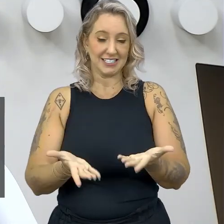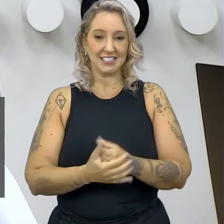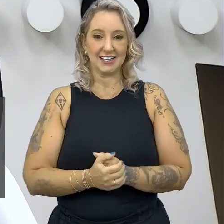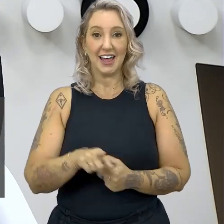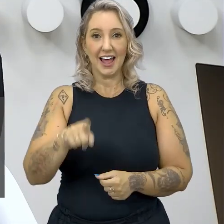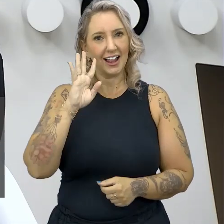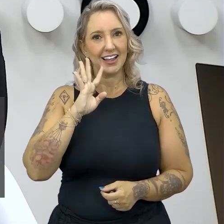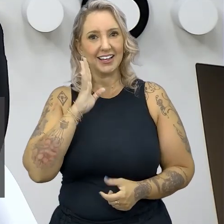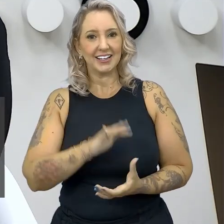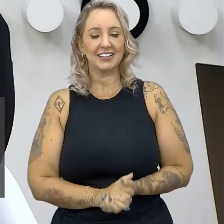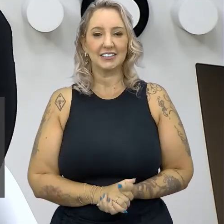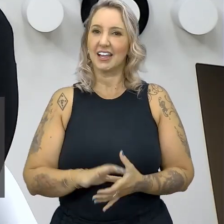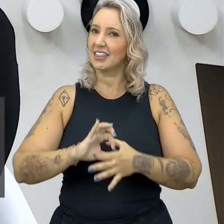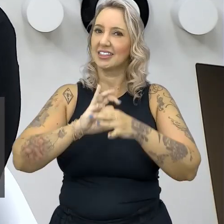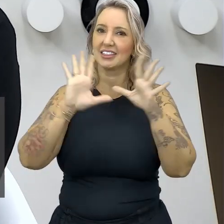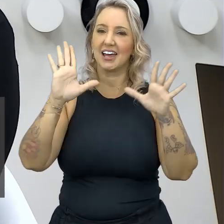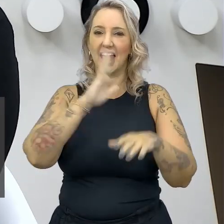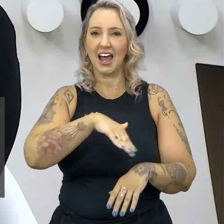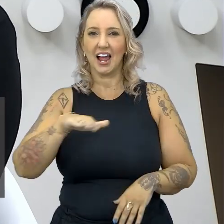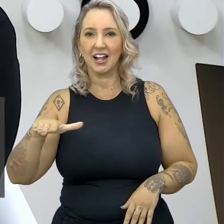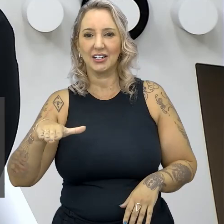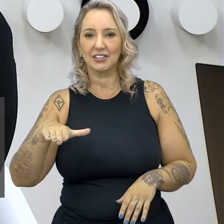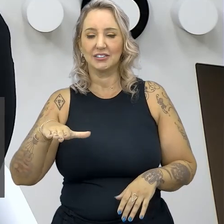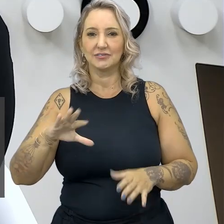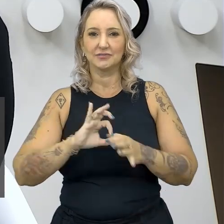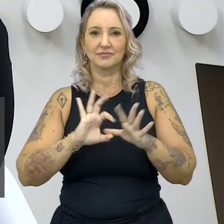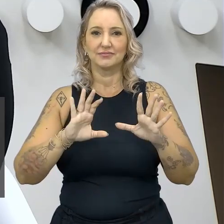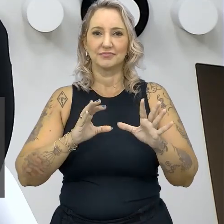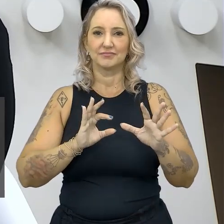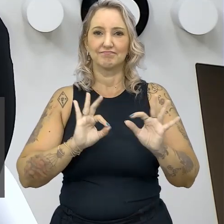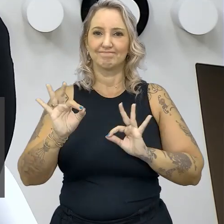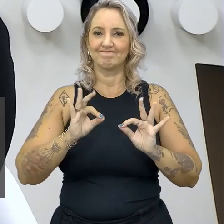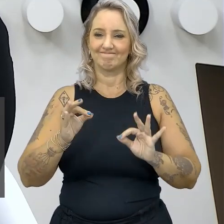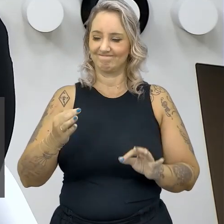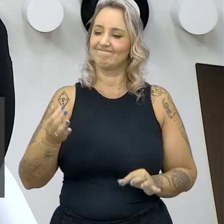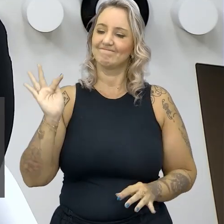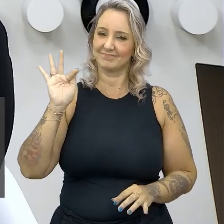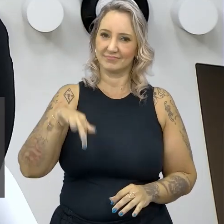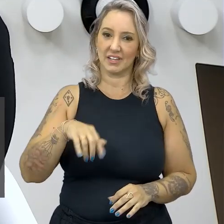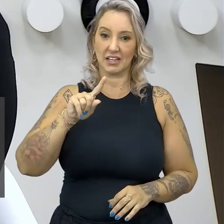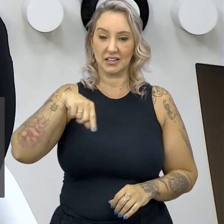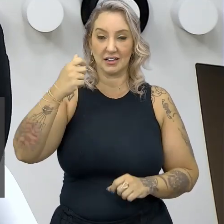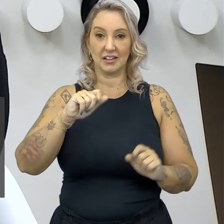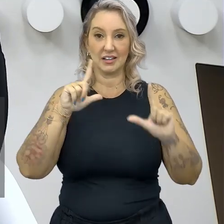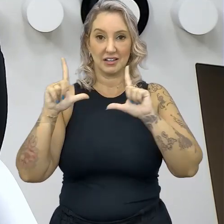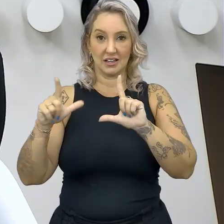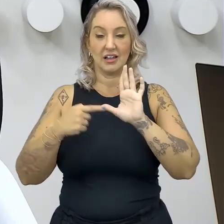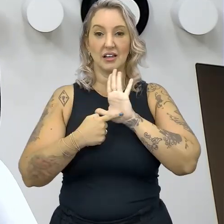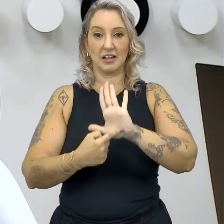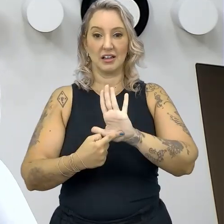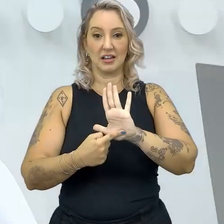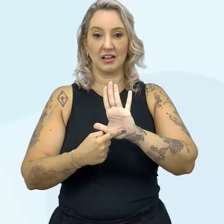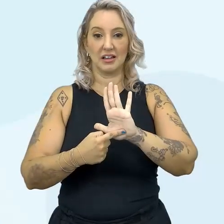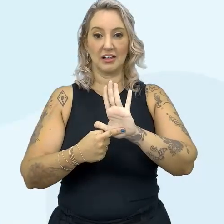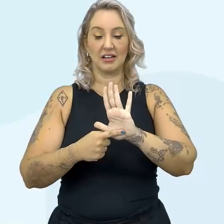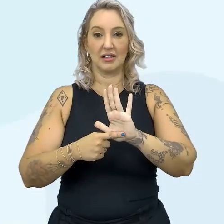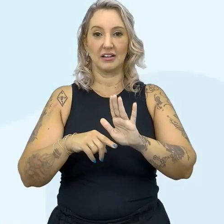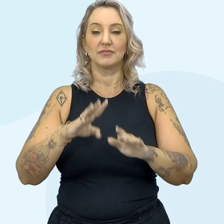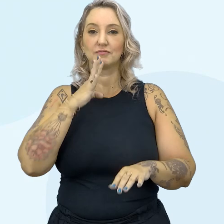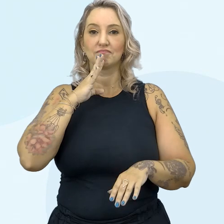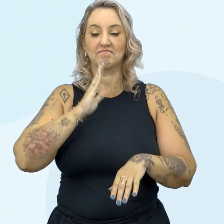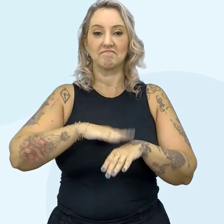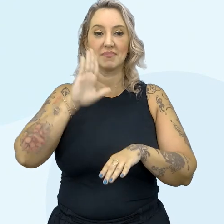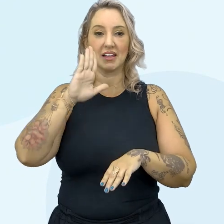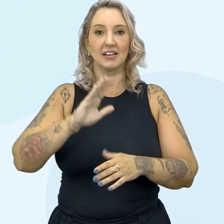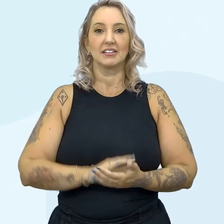Isso aqui é legal, né? Deixar os alunos verem esse projeto final aí. Então, no próximo slide, a gente vai apresentar o nosso Saiba Mais, já estamos